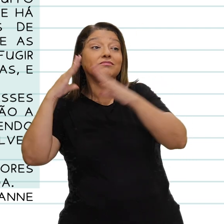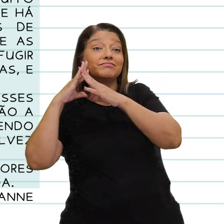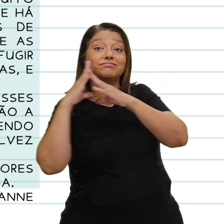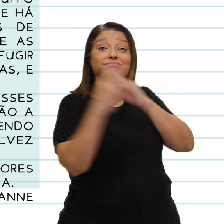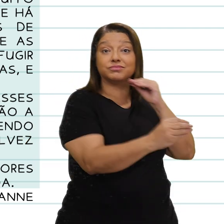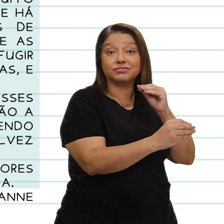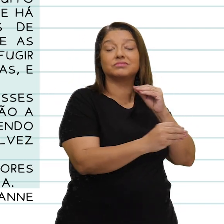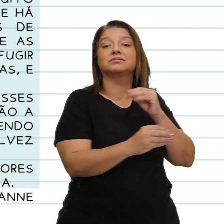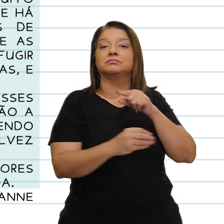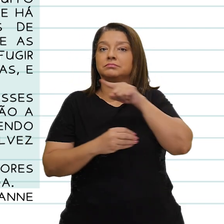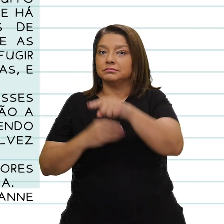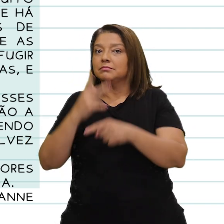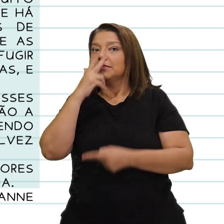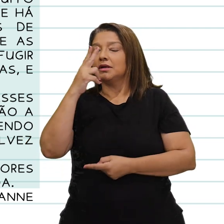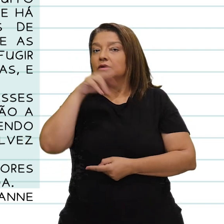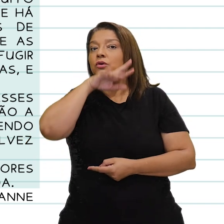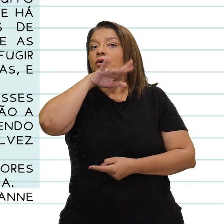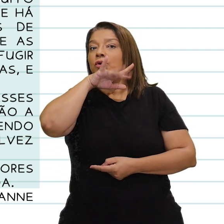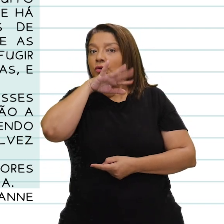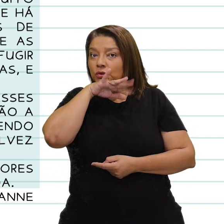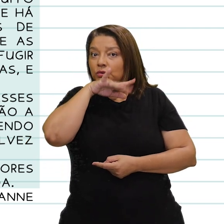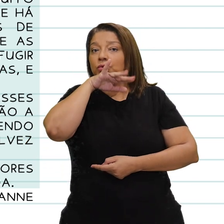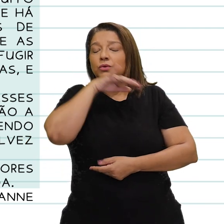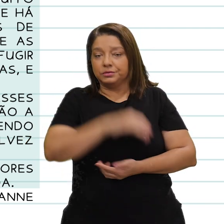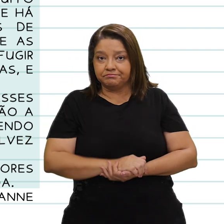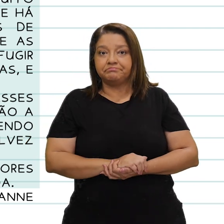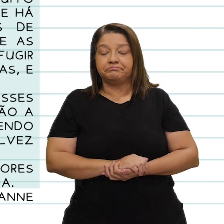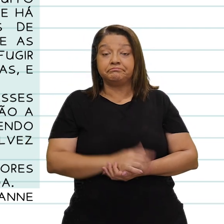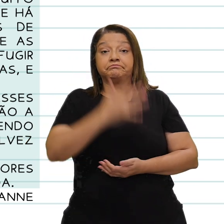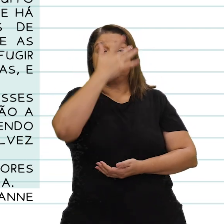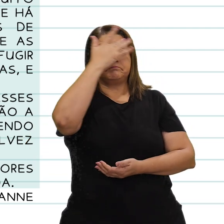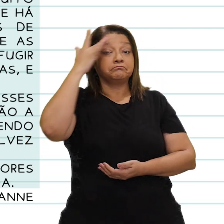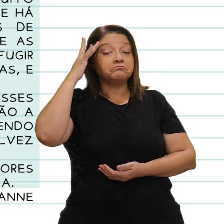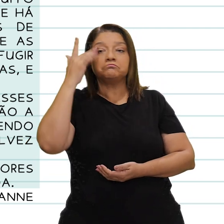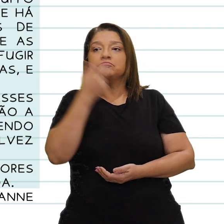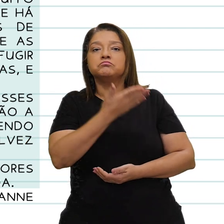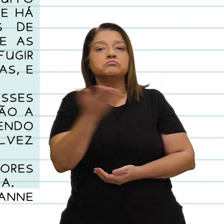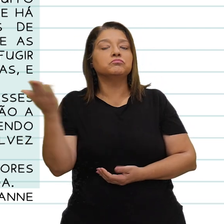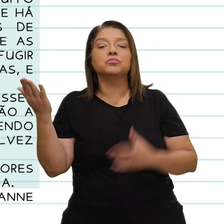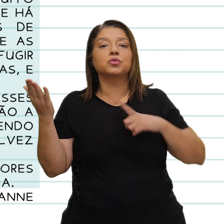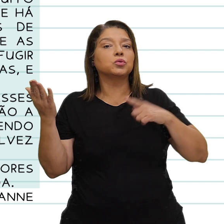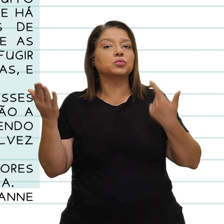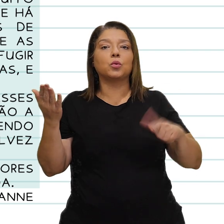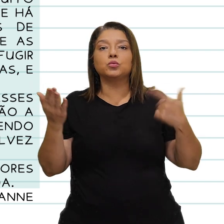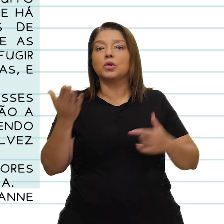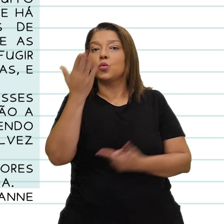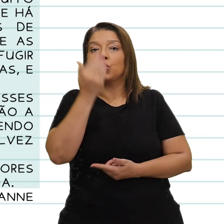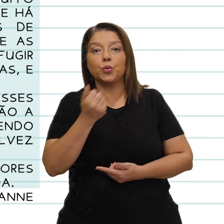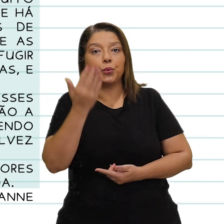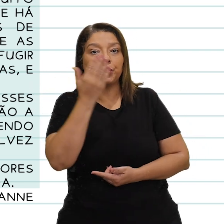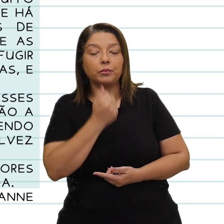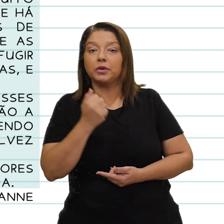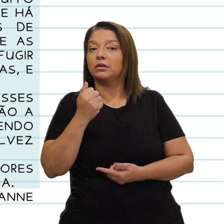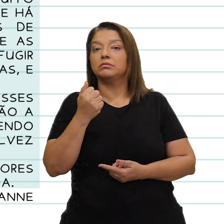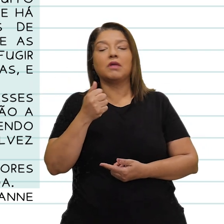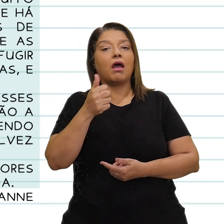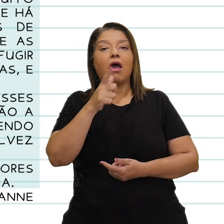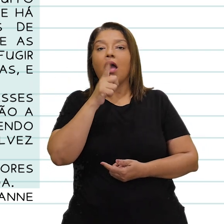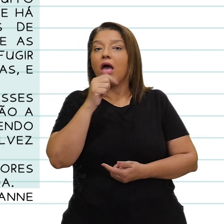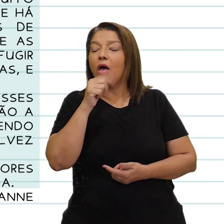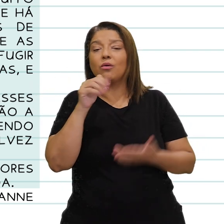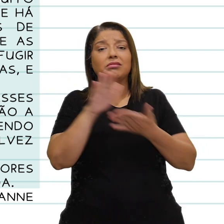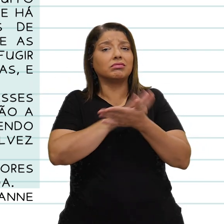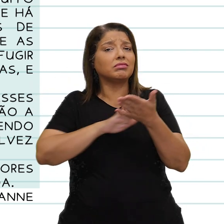ser terrível em Westbrook. As pessoas não têm praticamente nada para comer, muito menos para